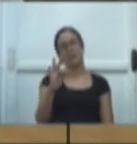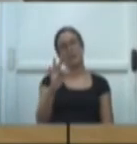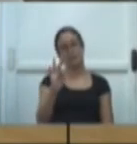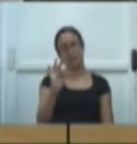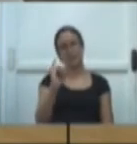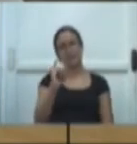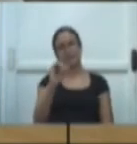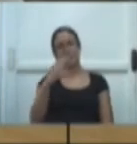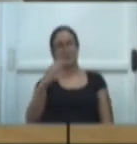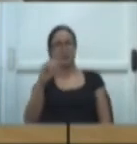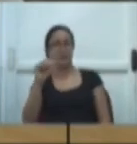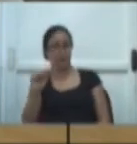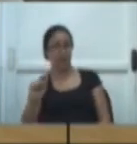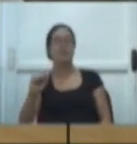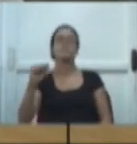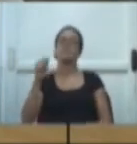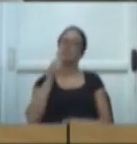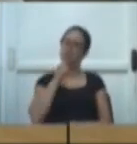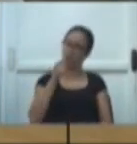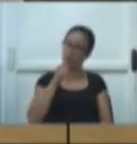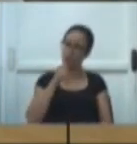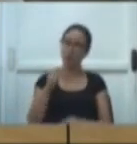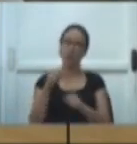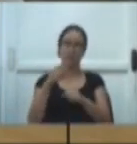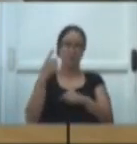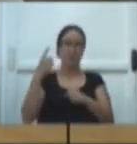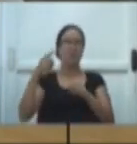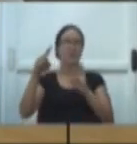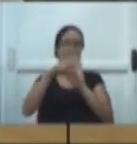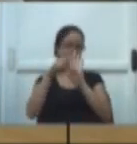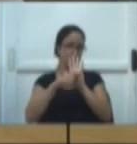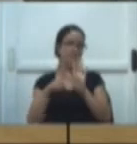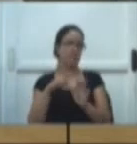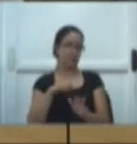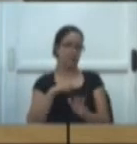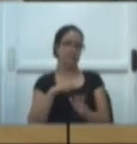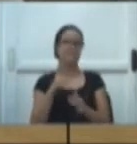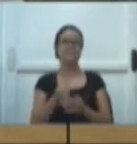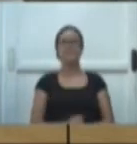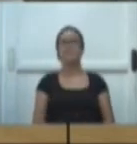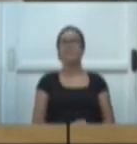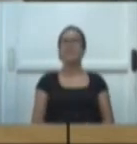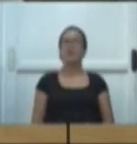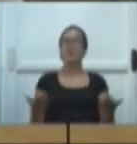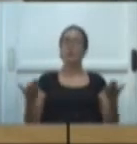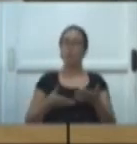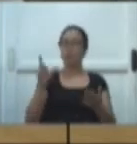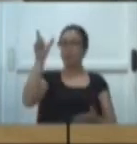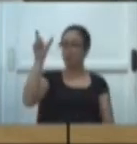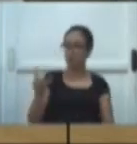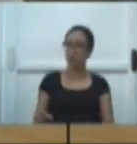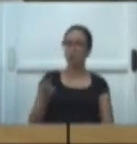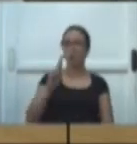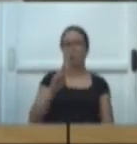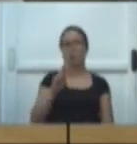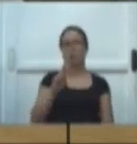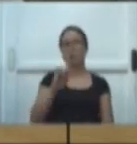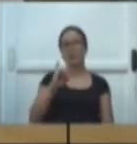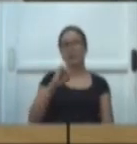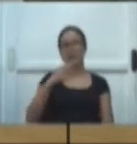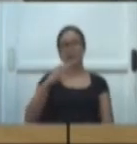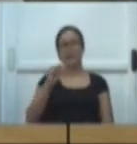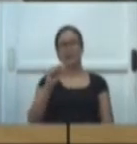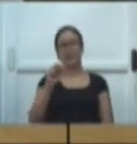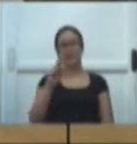singela homenagem e é com alegria e respeito que a Câmara Municipal de Limeira, na pessoa da vereadora